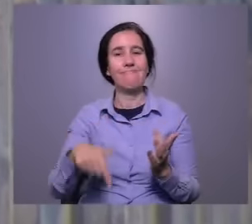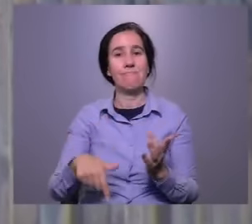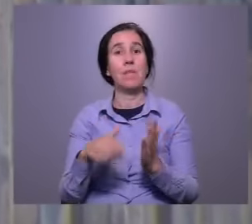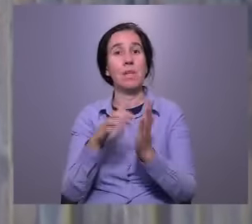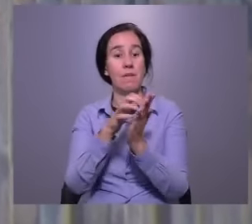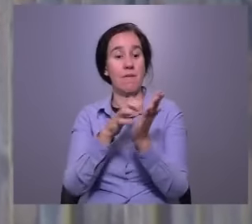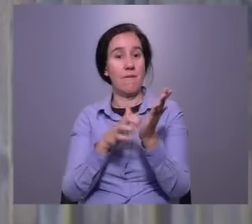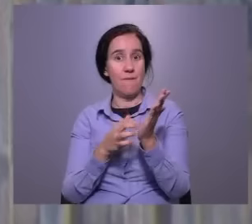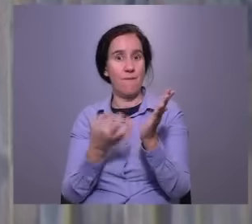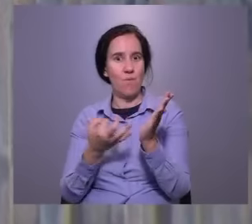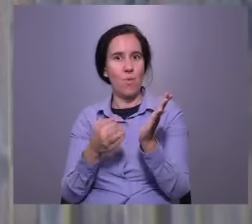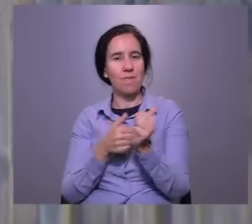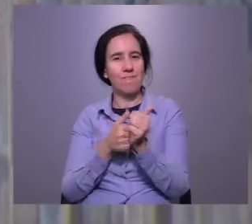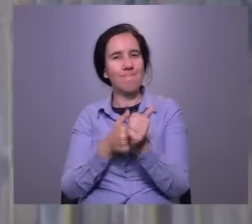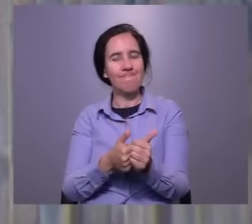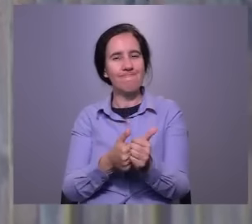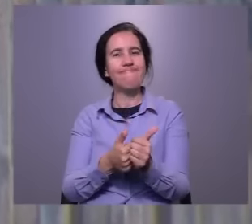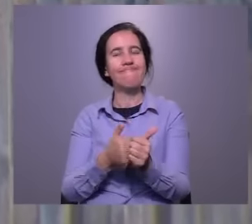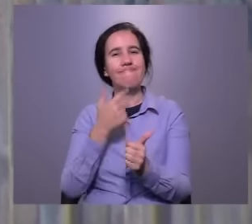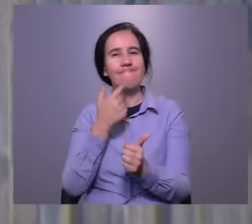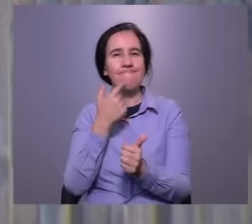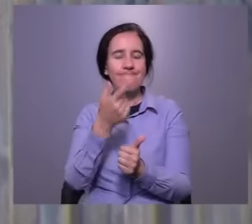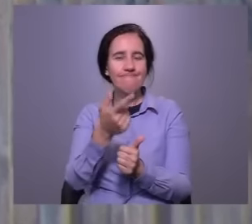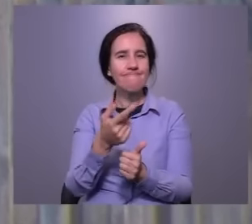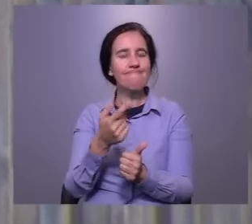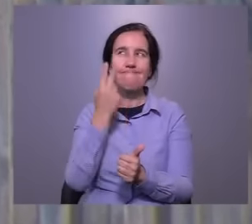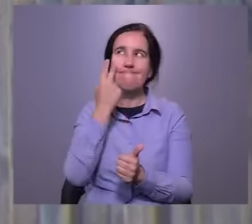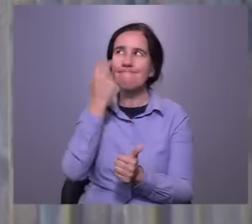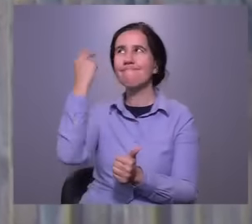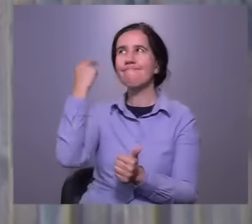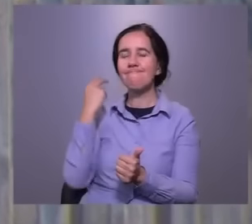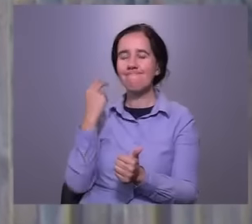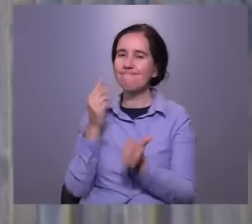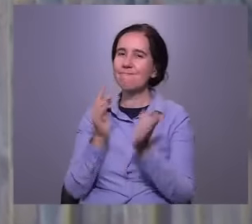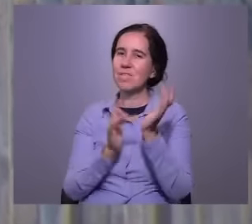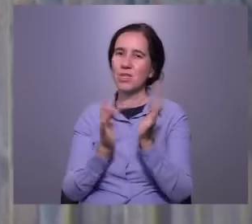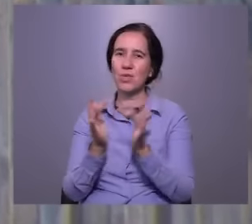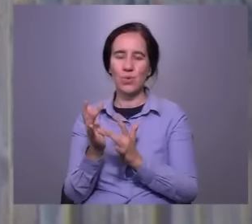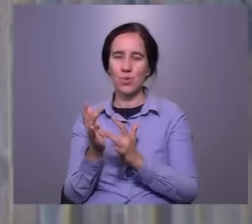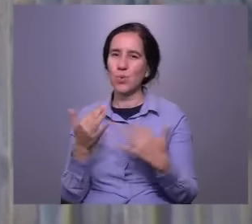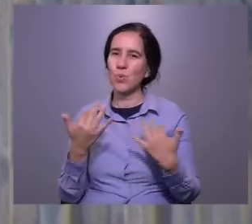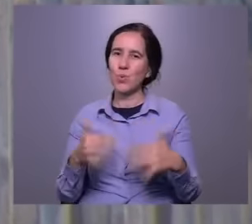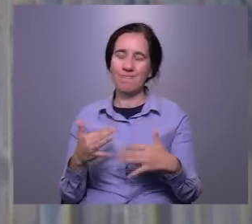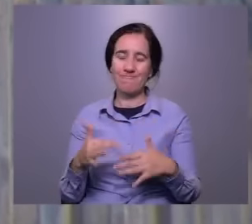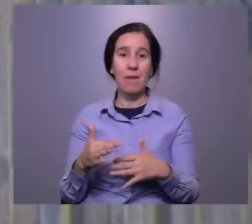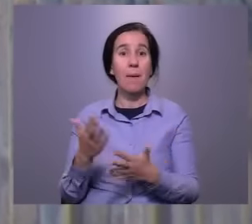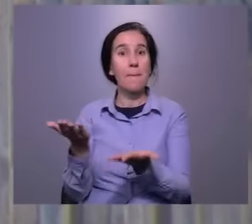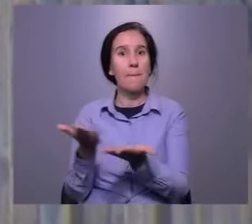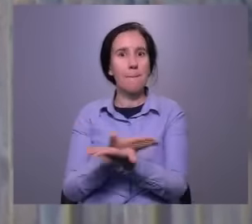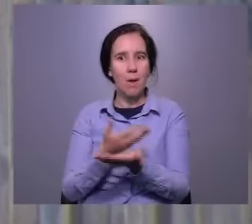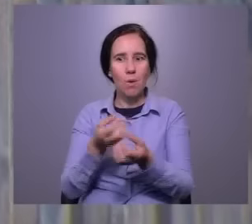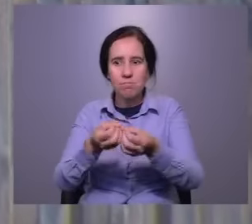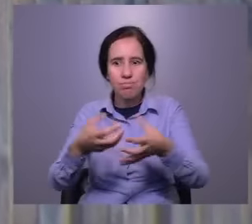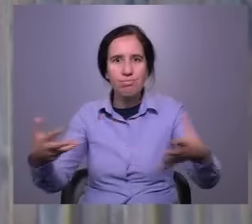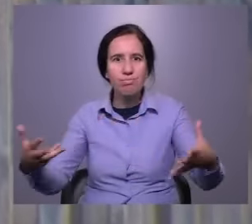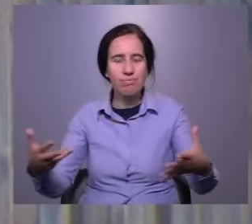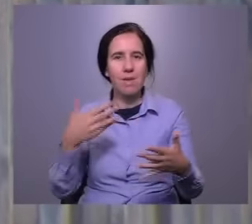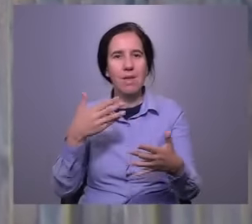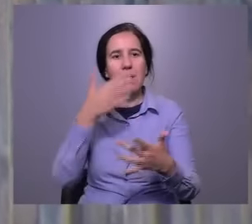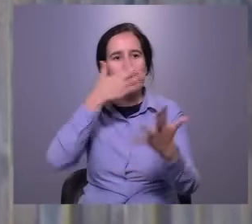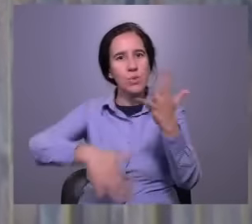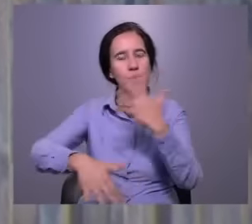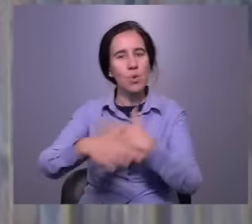Caros peregrinos aqui presentes neste recinto do Santuário de Fátima, ou que acompanhais a transmissão desta celebração,